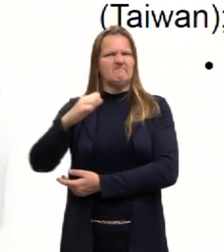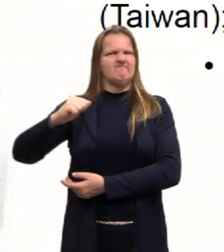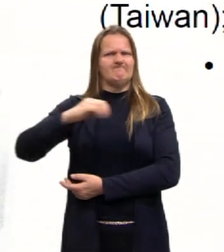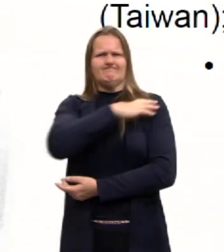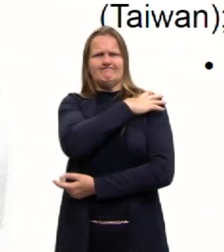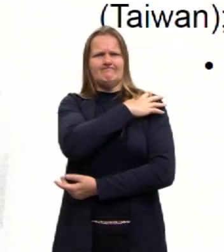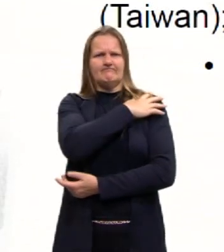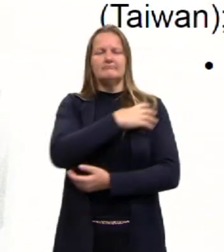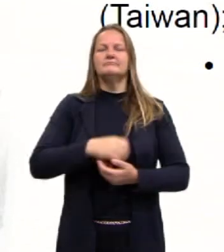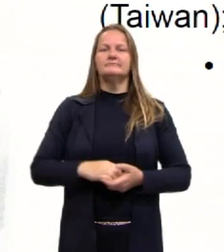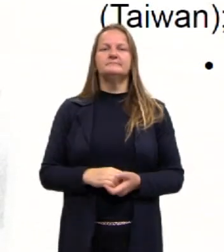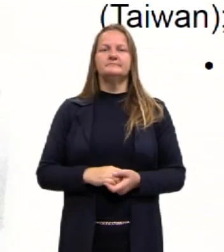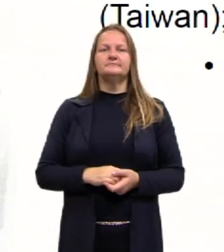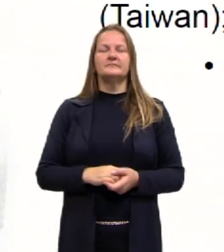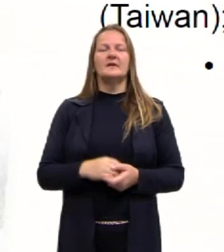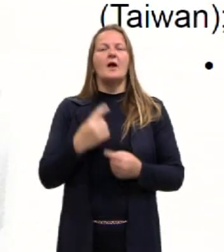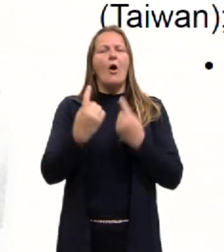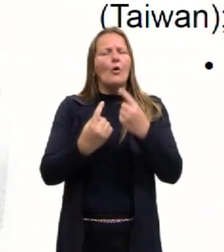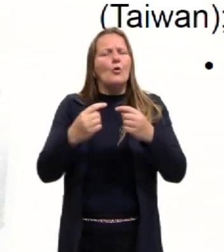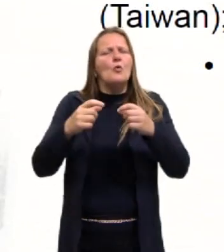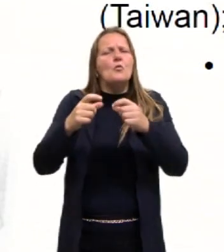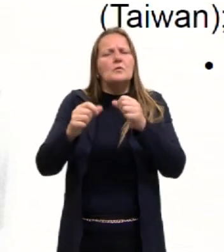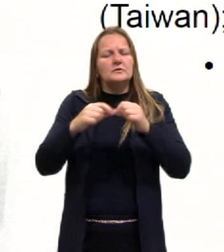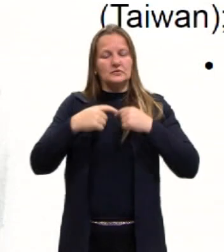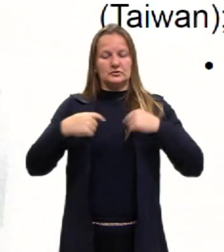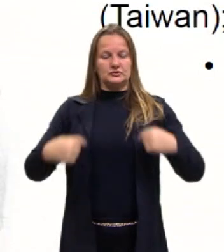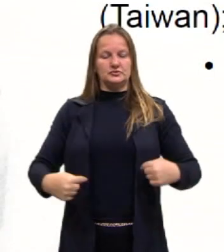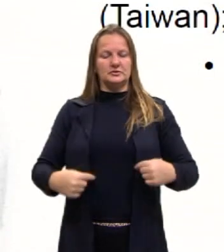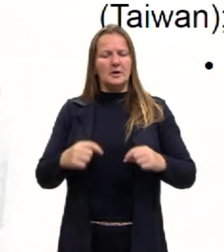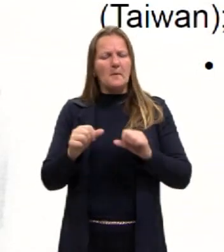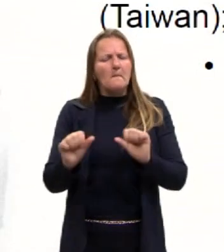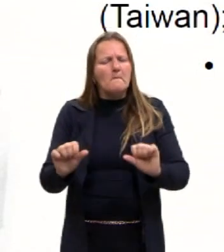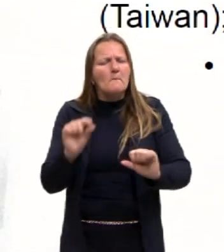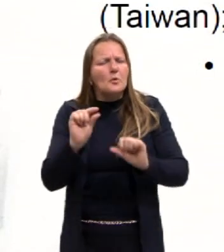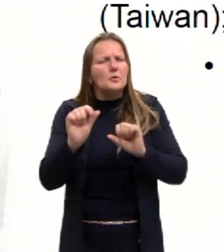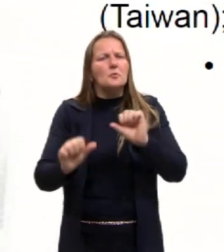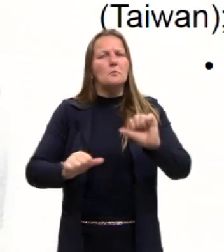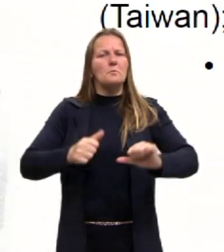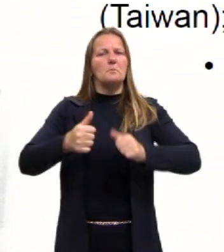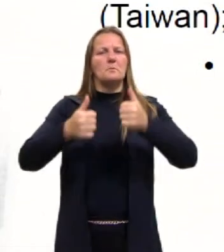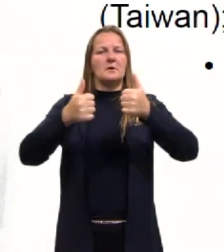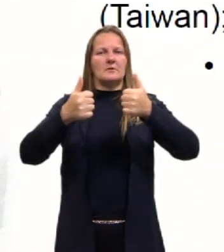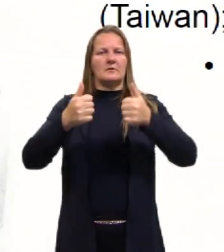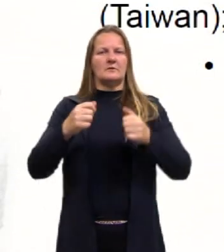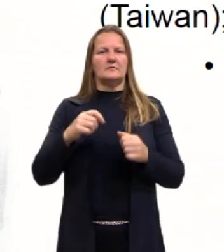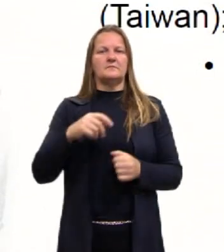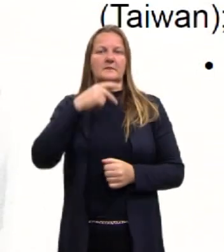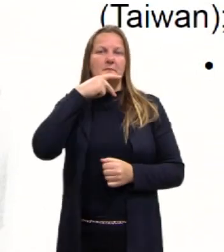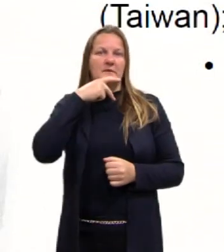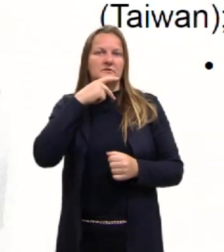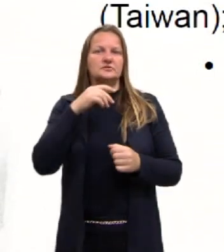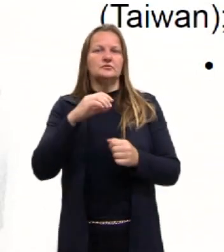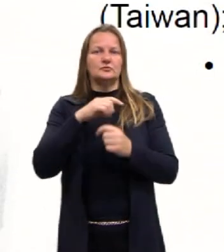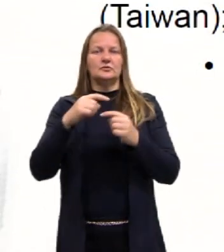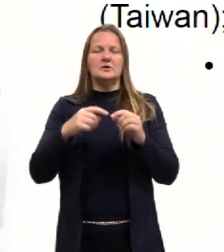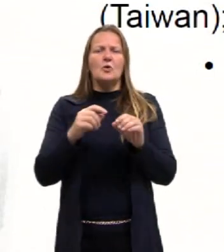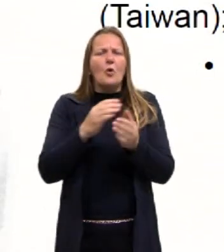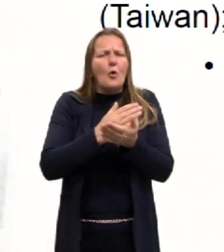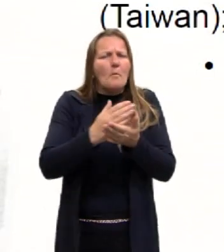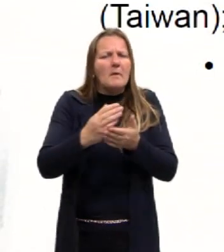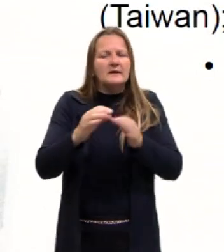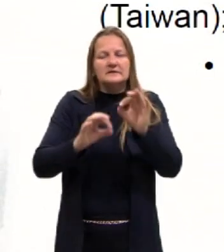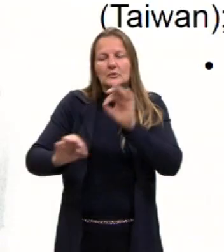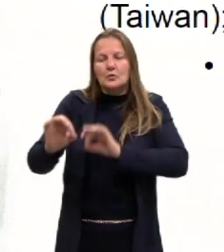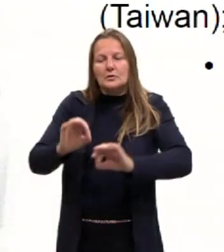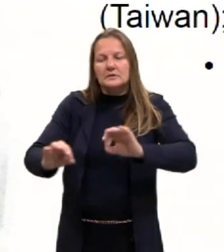Existem certas melhorias que são feitas aí pelo partido chinês e tem um princípio de reforma agrária mas